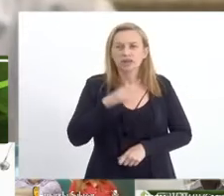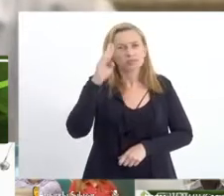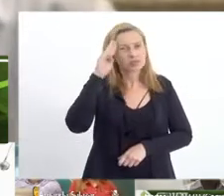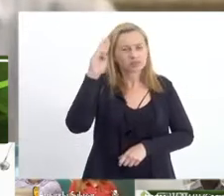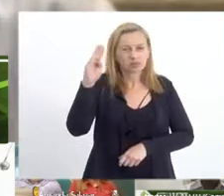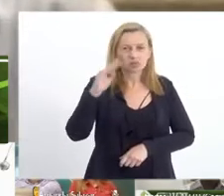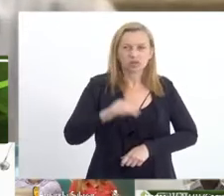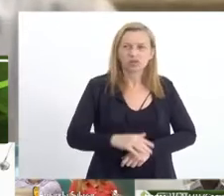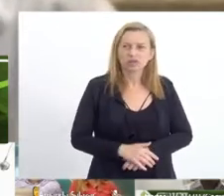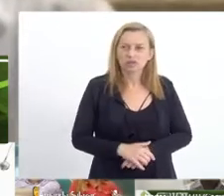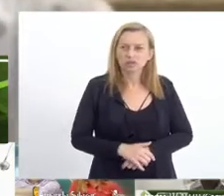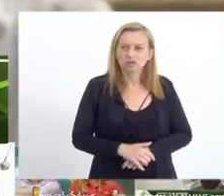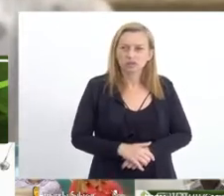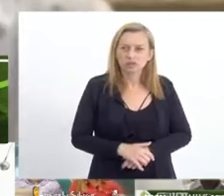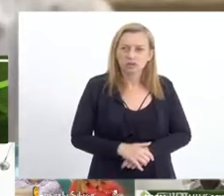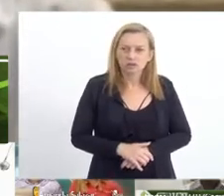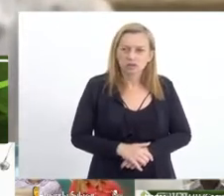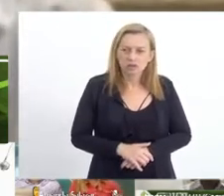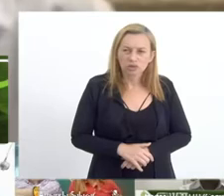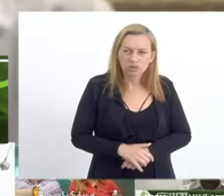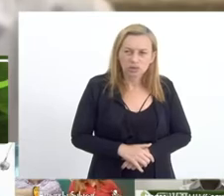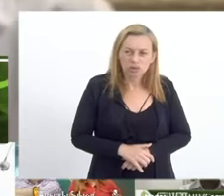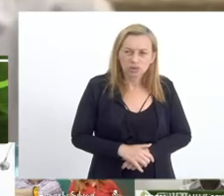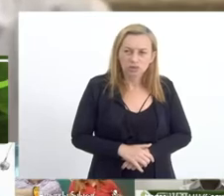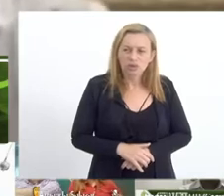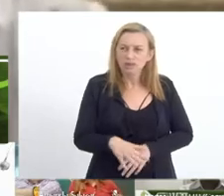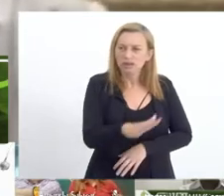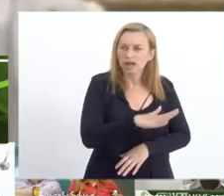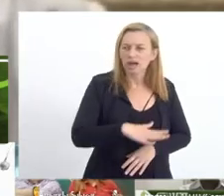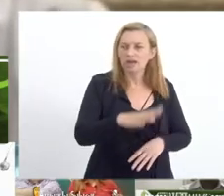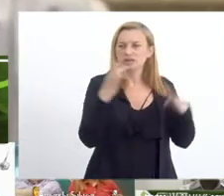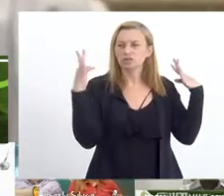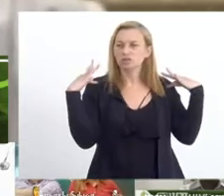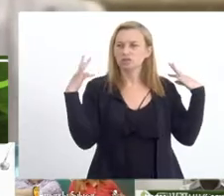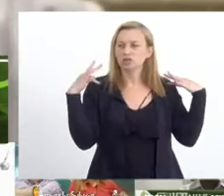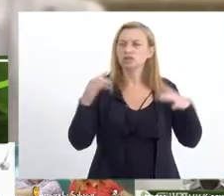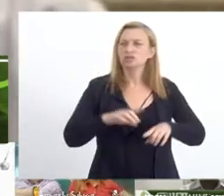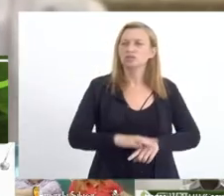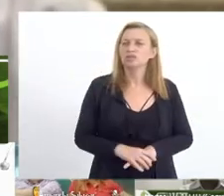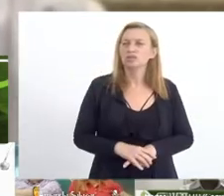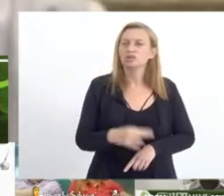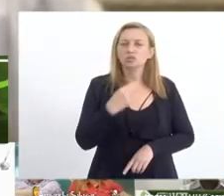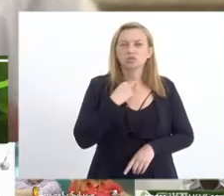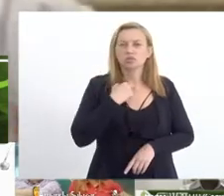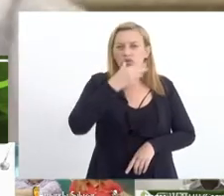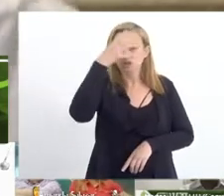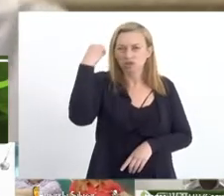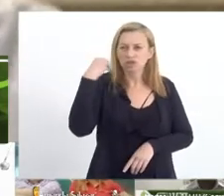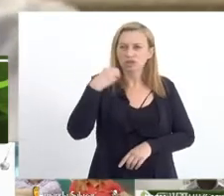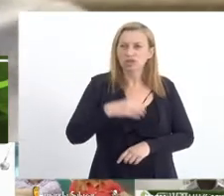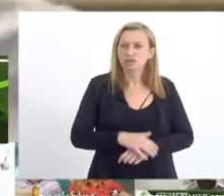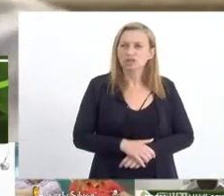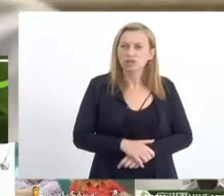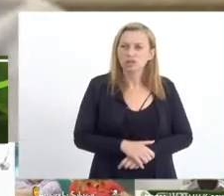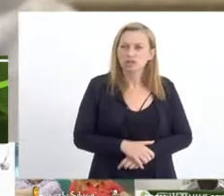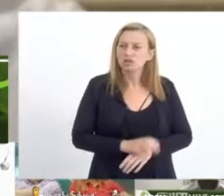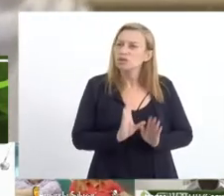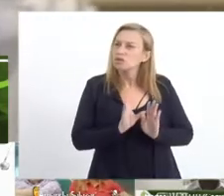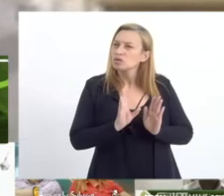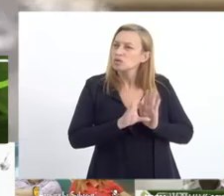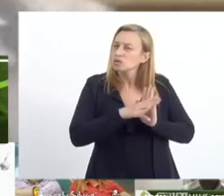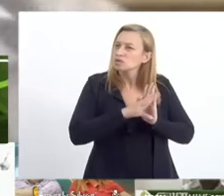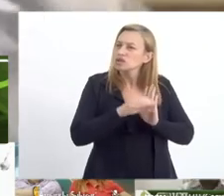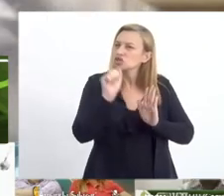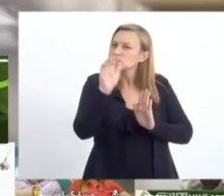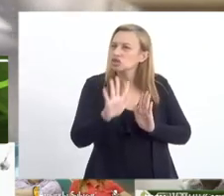principalmente e pontual na área do turismo, mas a gente não pode esquecer, né, do contexto